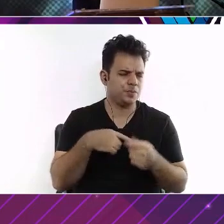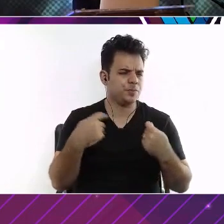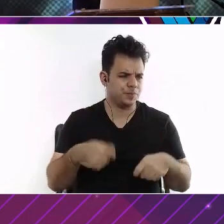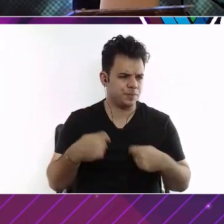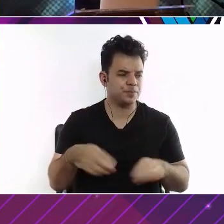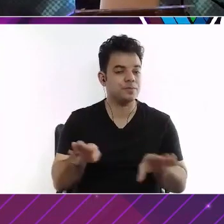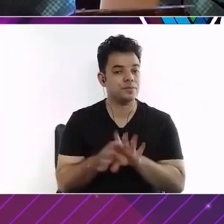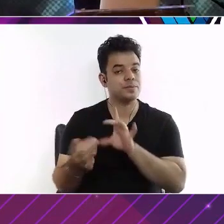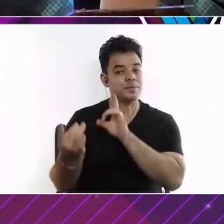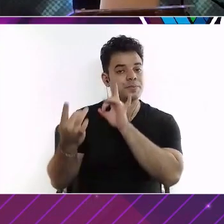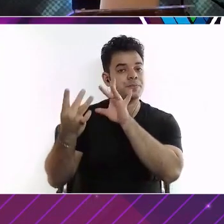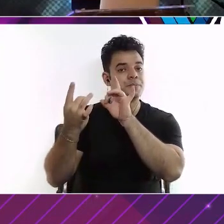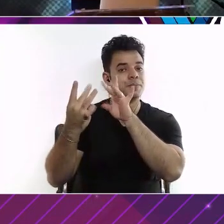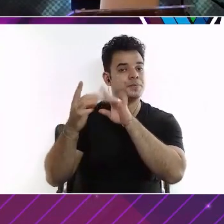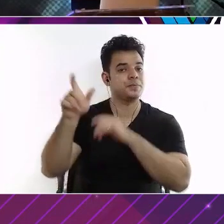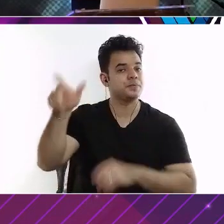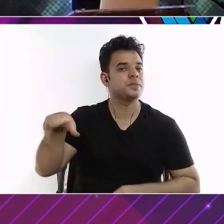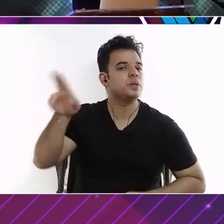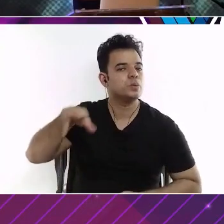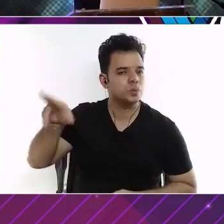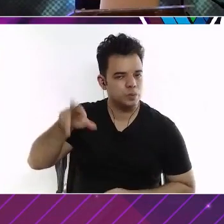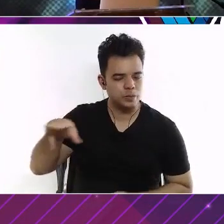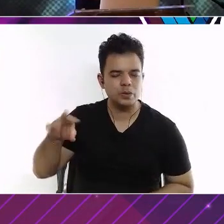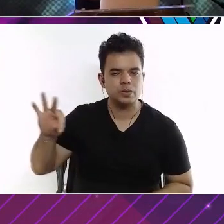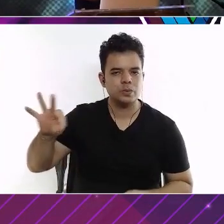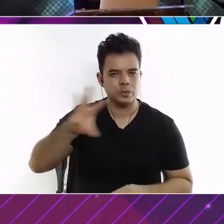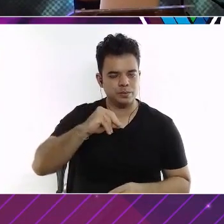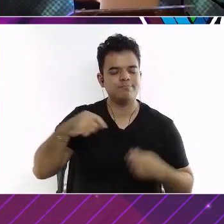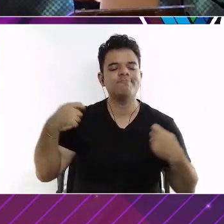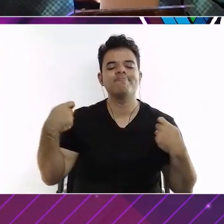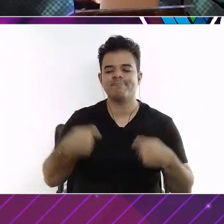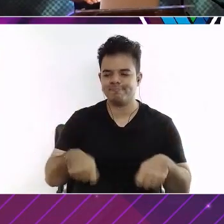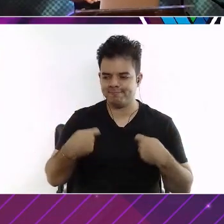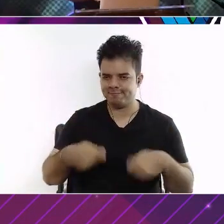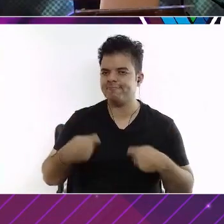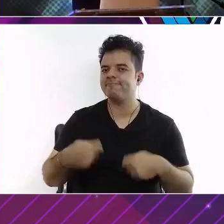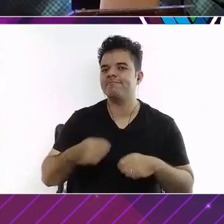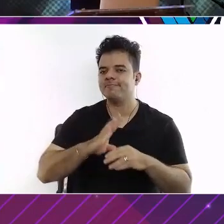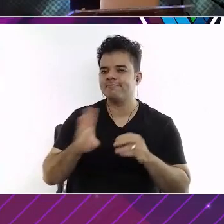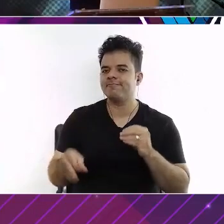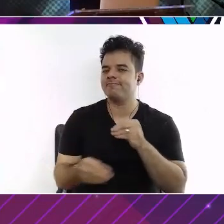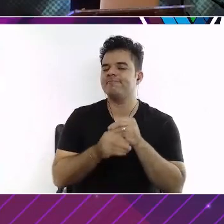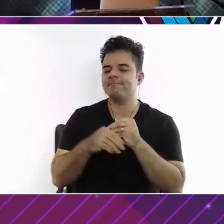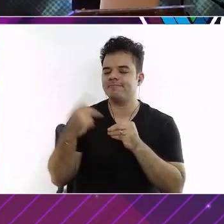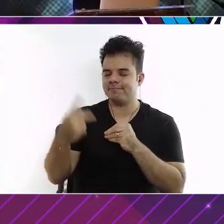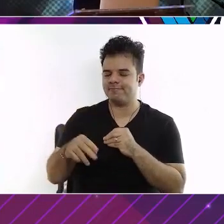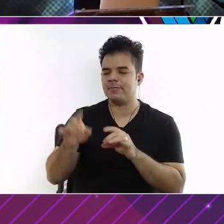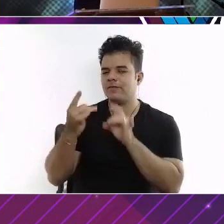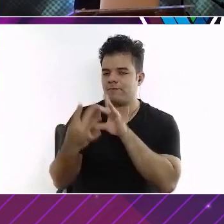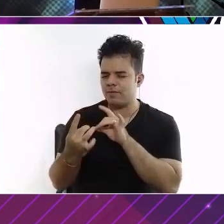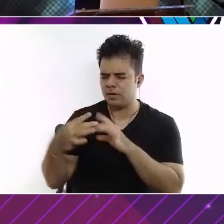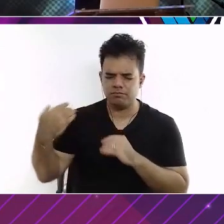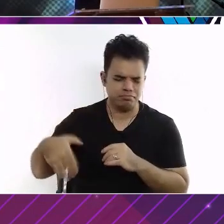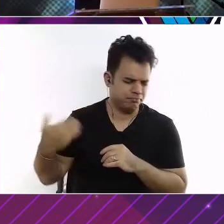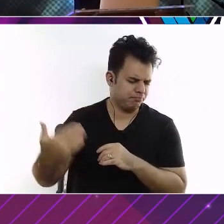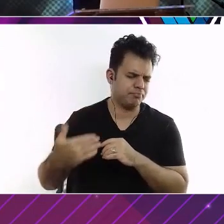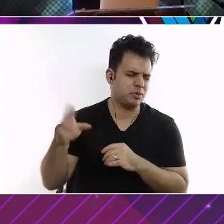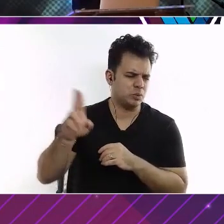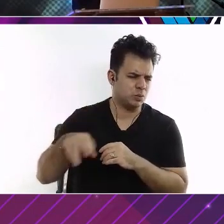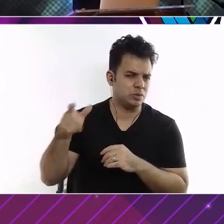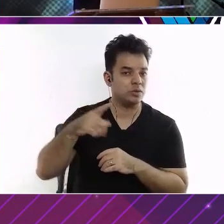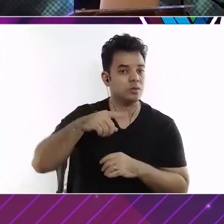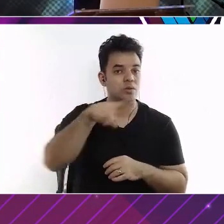Feedback de usuários. A gente tem que incorporar feedback regular dos usuários. Nós, que somos